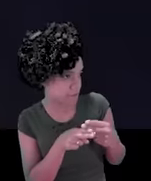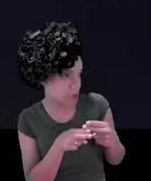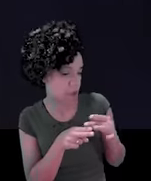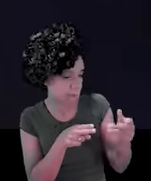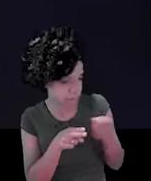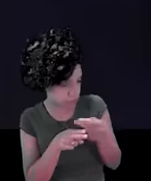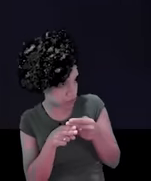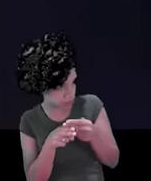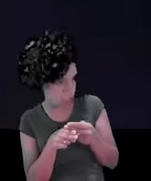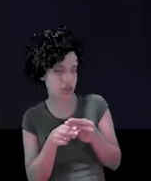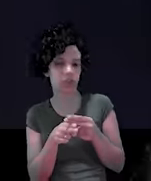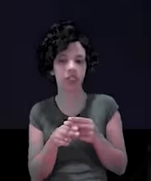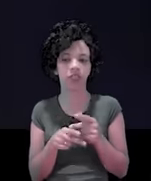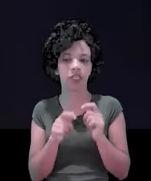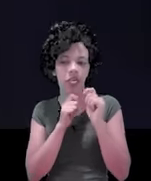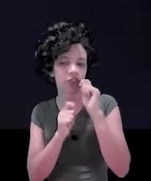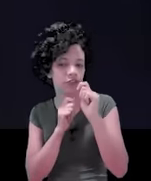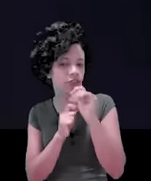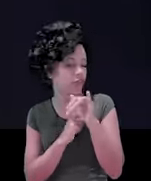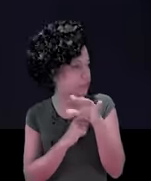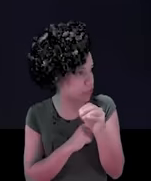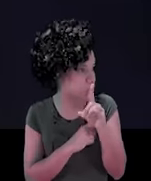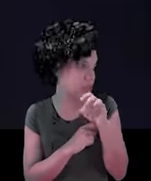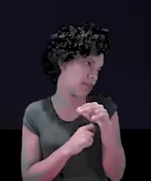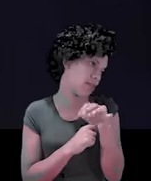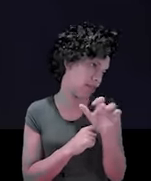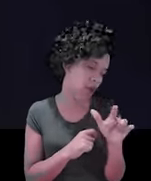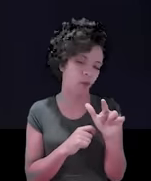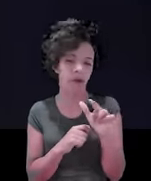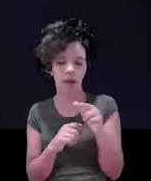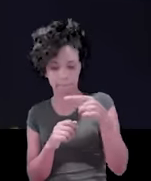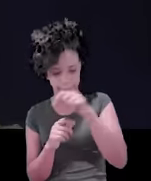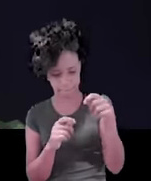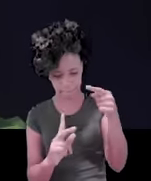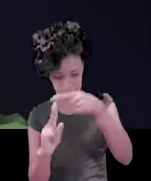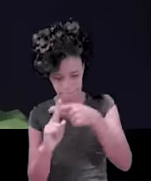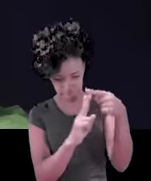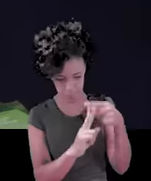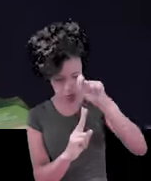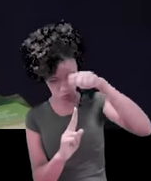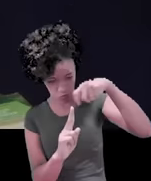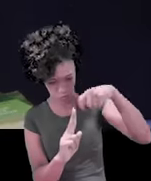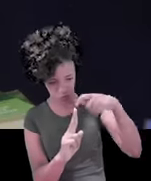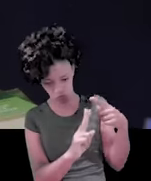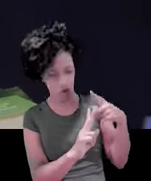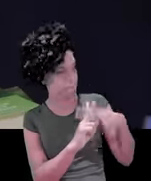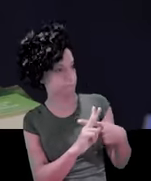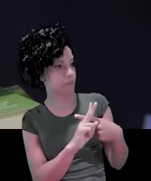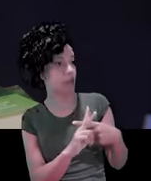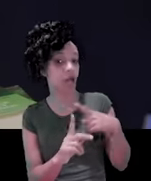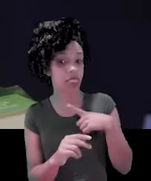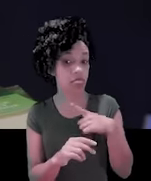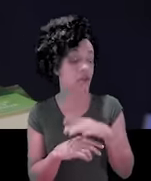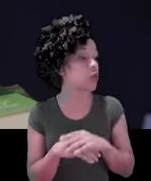né eu peguei essa faca perdi o fio dental eu carregava comigo um pedaço de madeira assim botei na ponta barreira mas não é bem